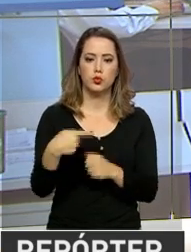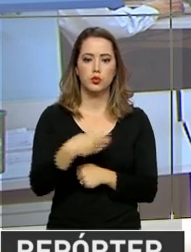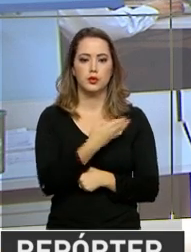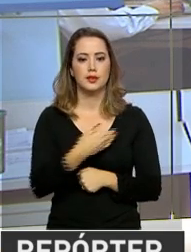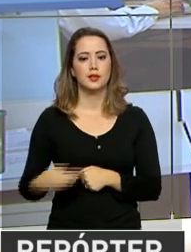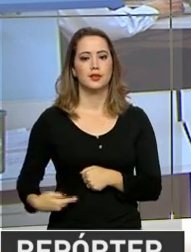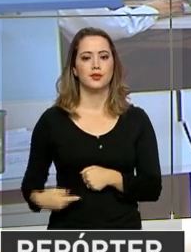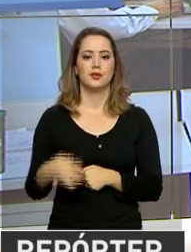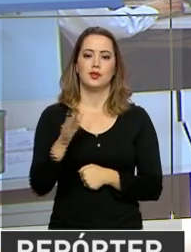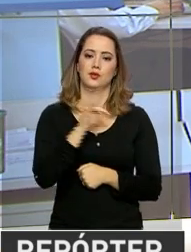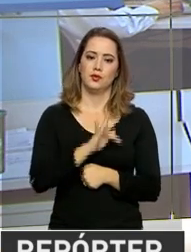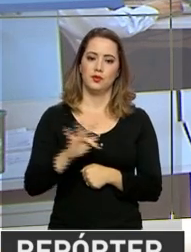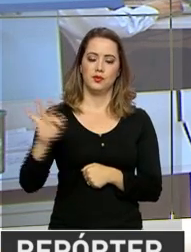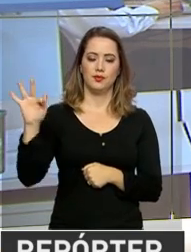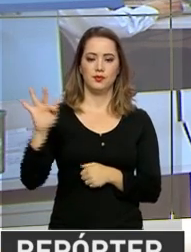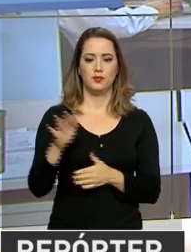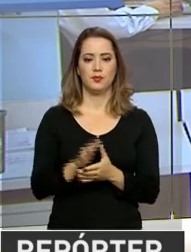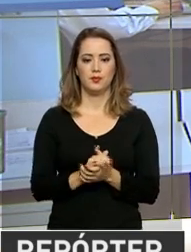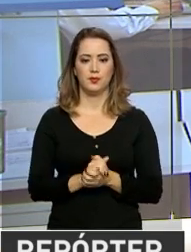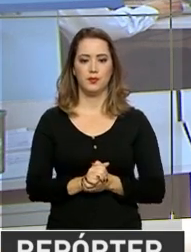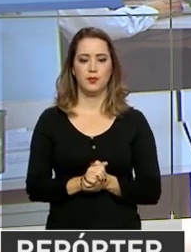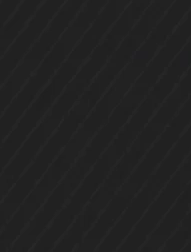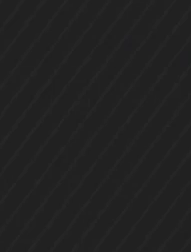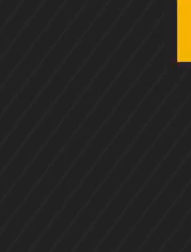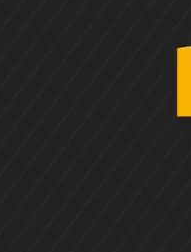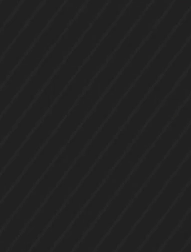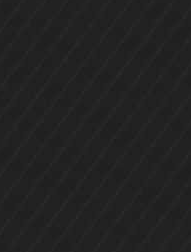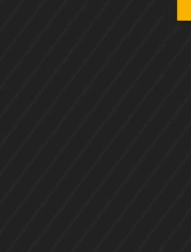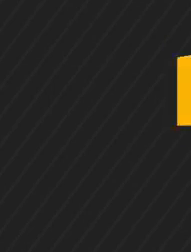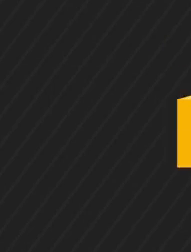NBR a TV do Governo Federal